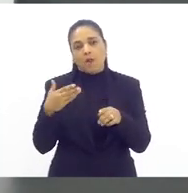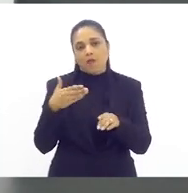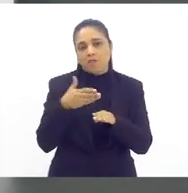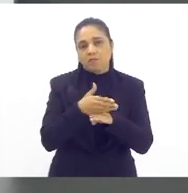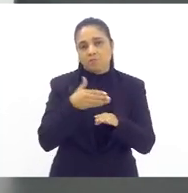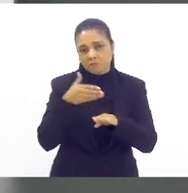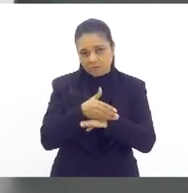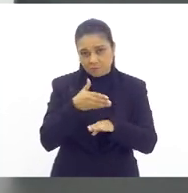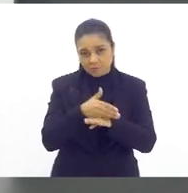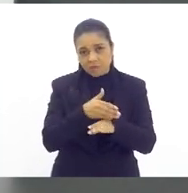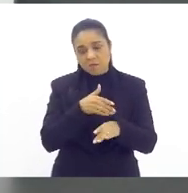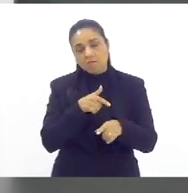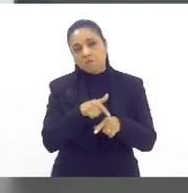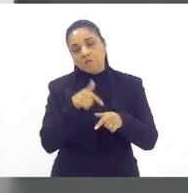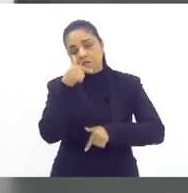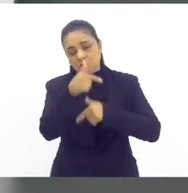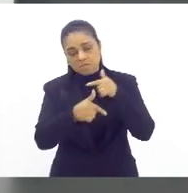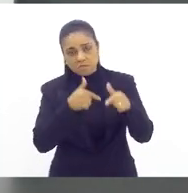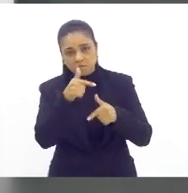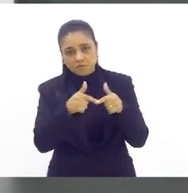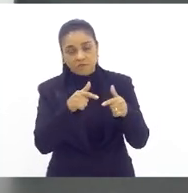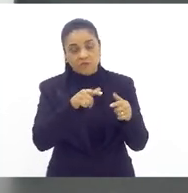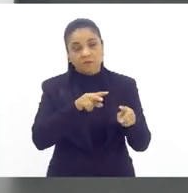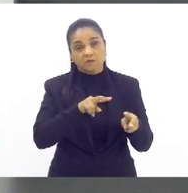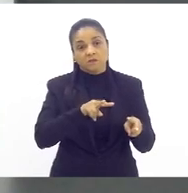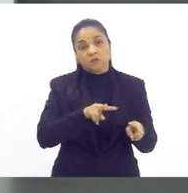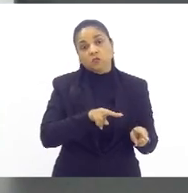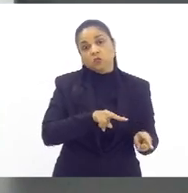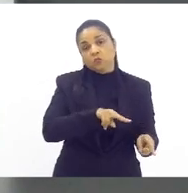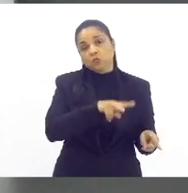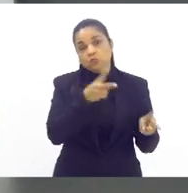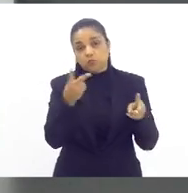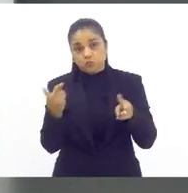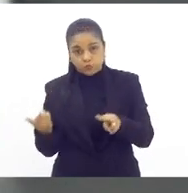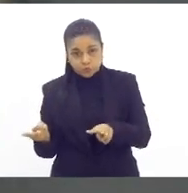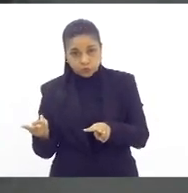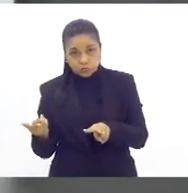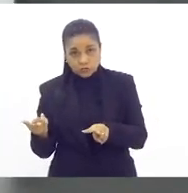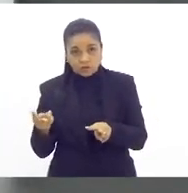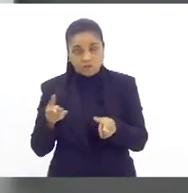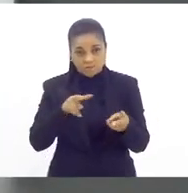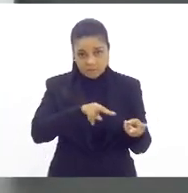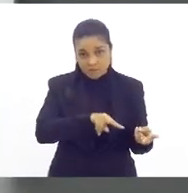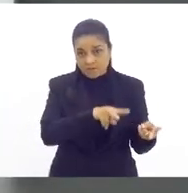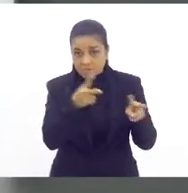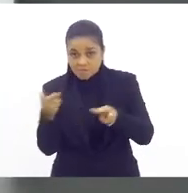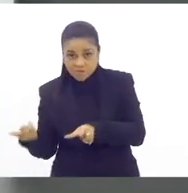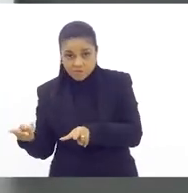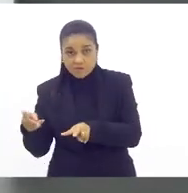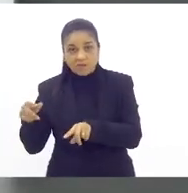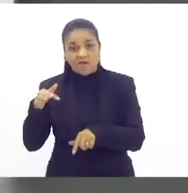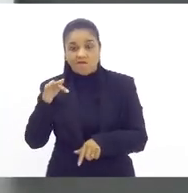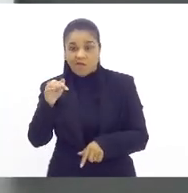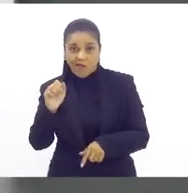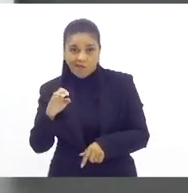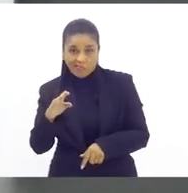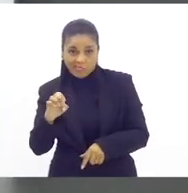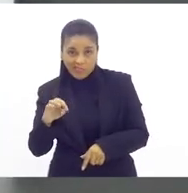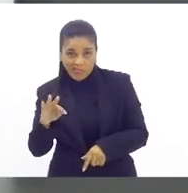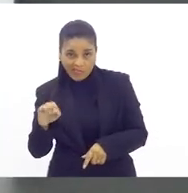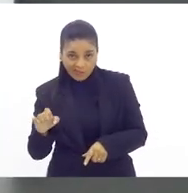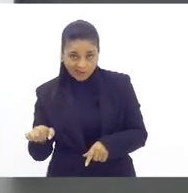tá tratando da possível transferência dos servidores da faep que foi uma estrutura anterior da